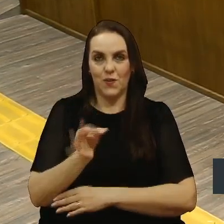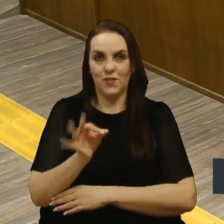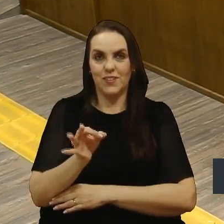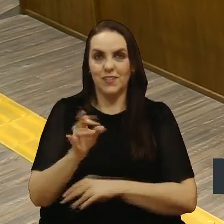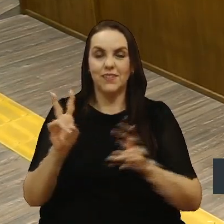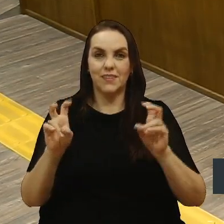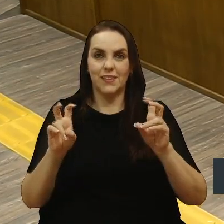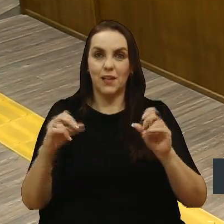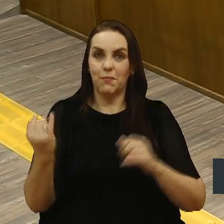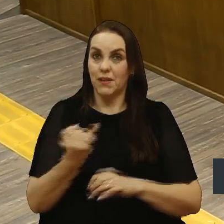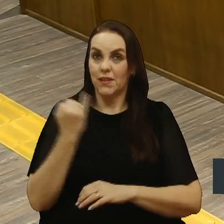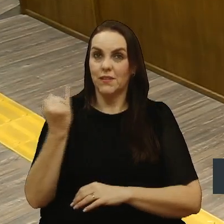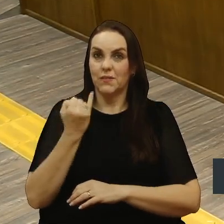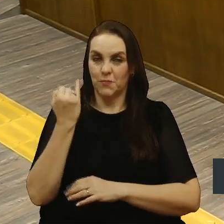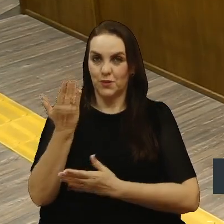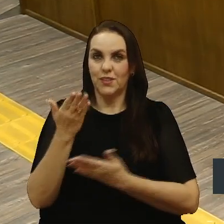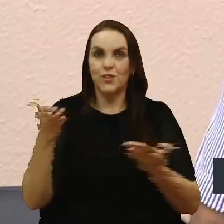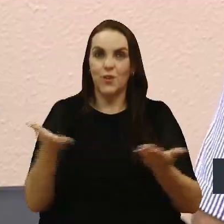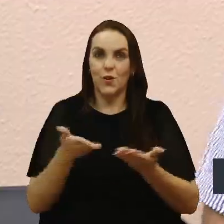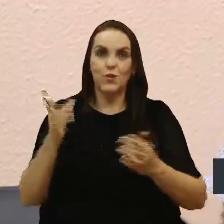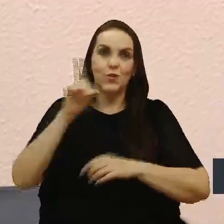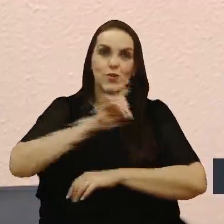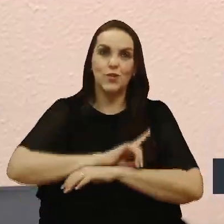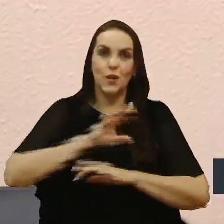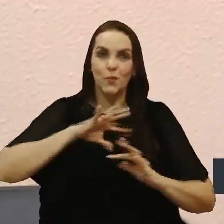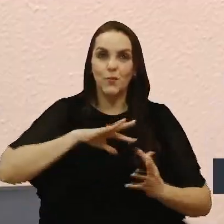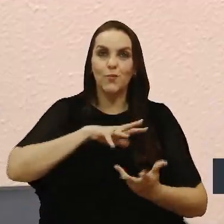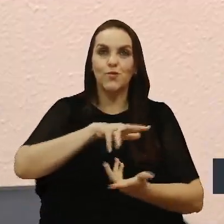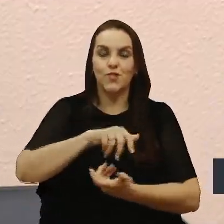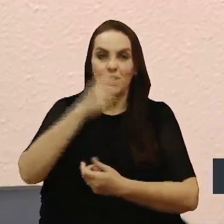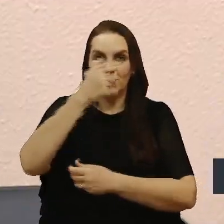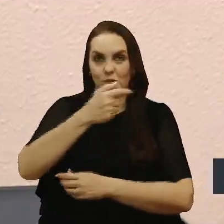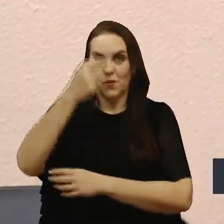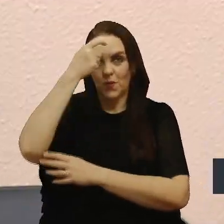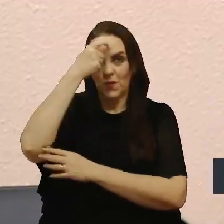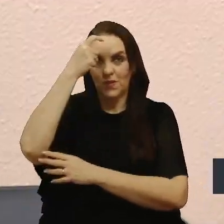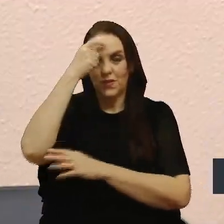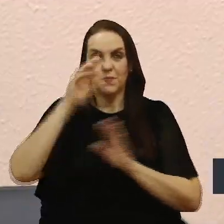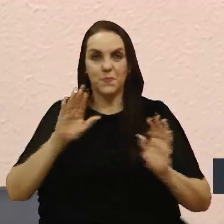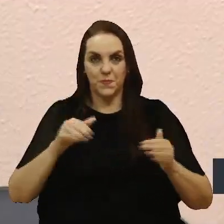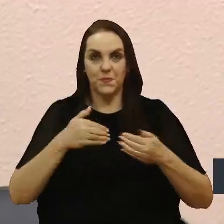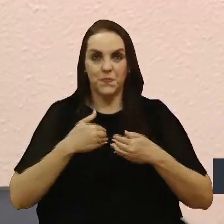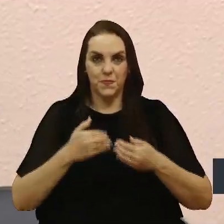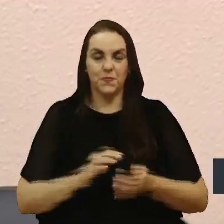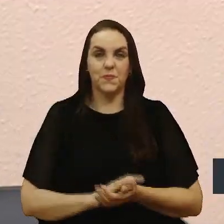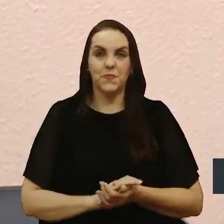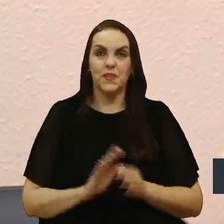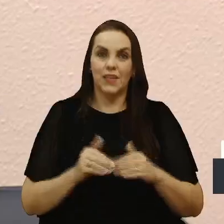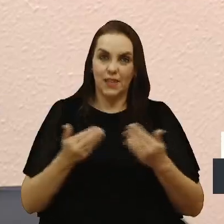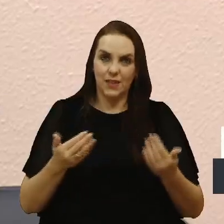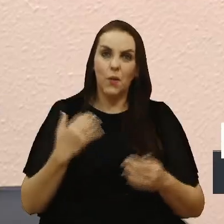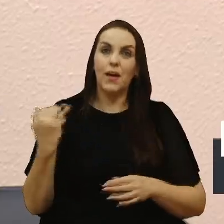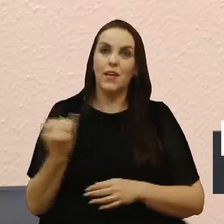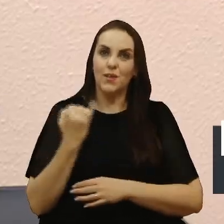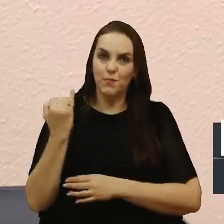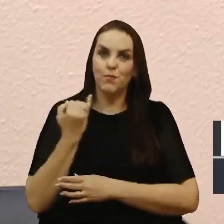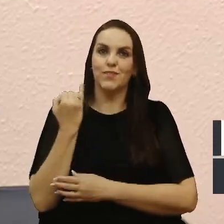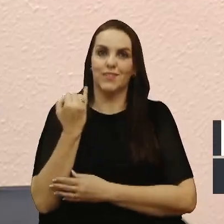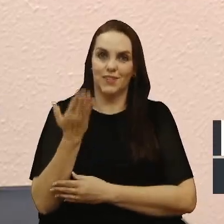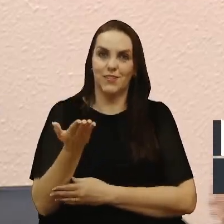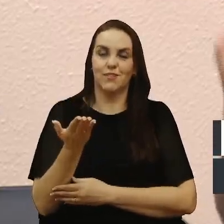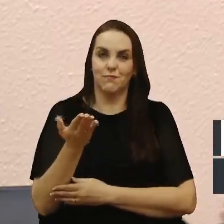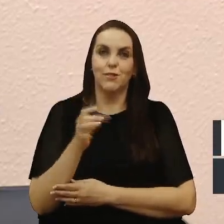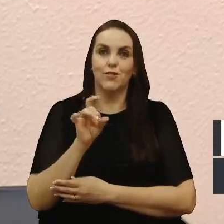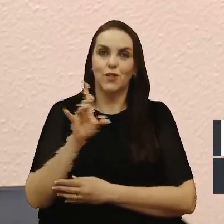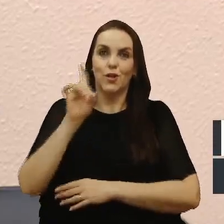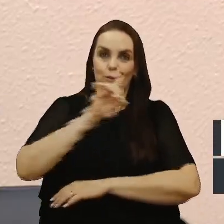tema tão importante, hoje o Dia Mundial de Conscientização do Autismo. Então, muito importante que não só